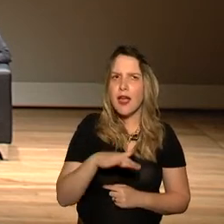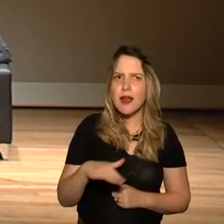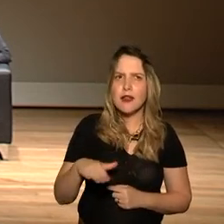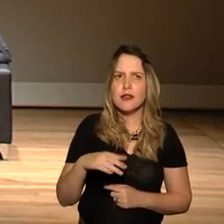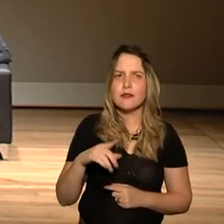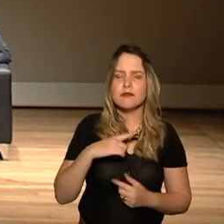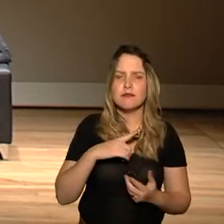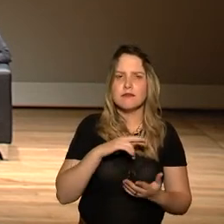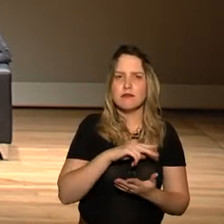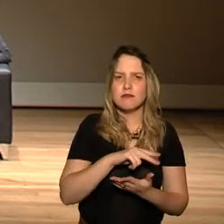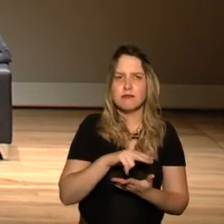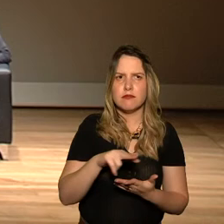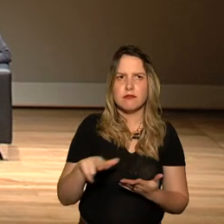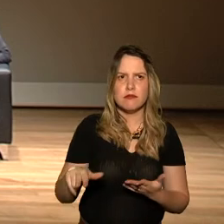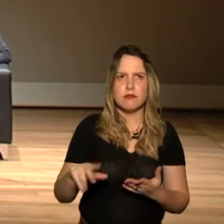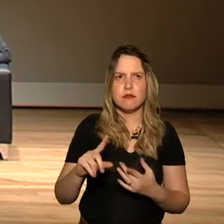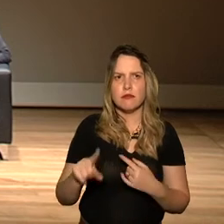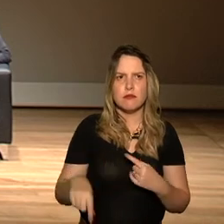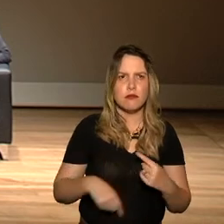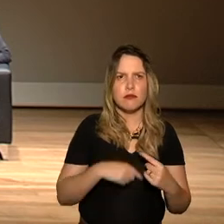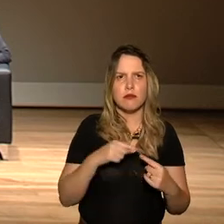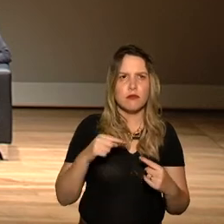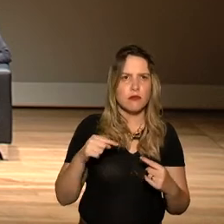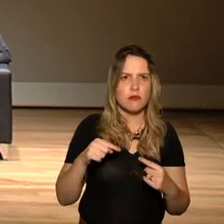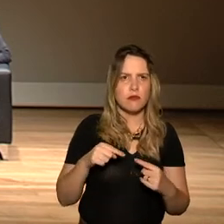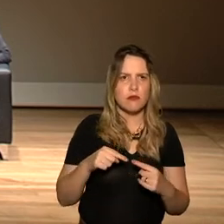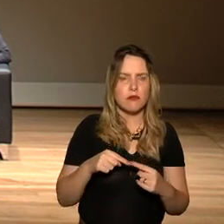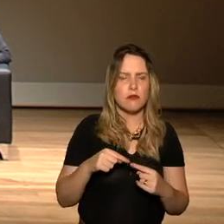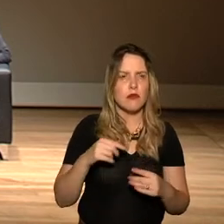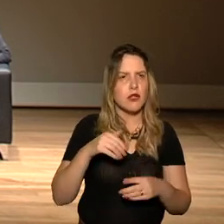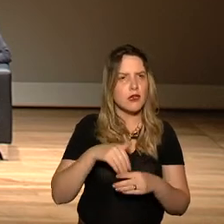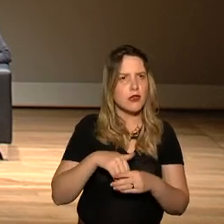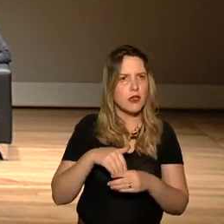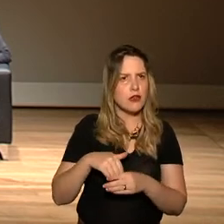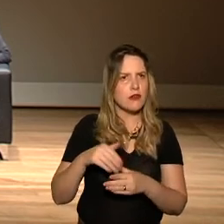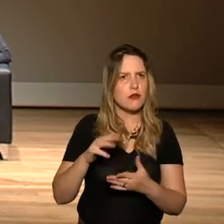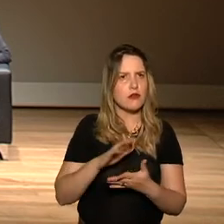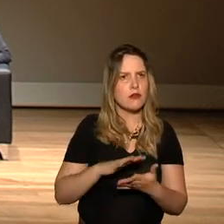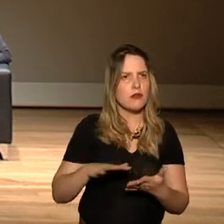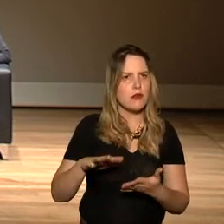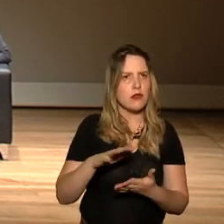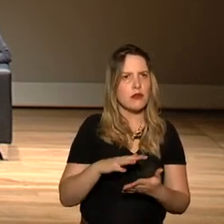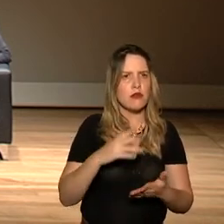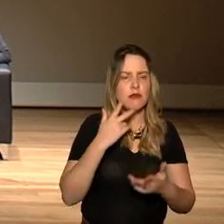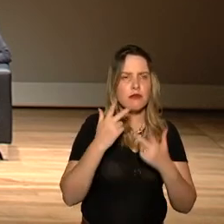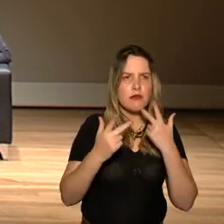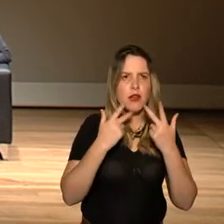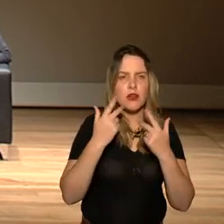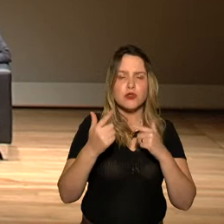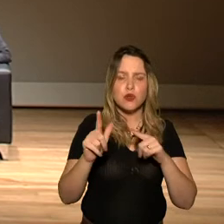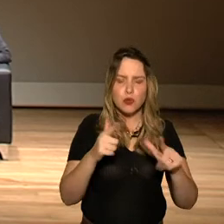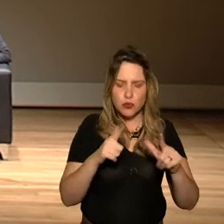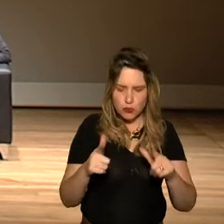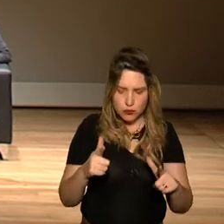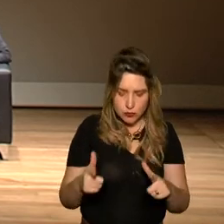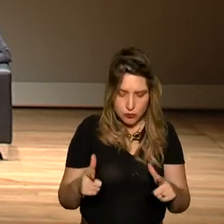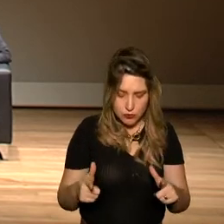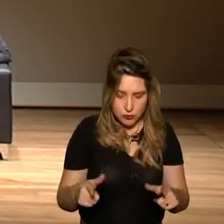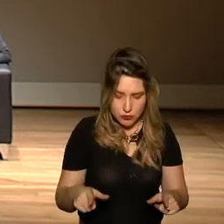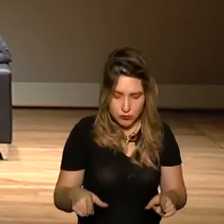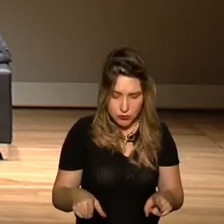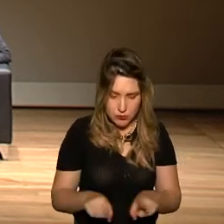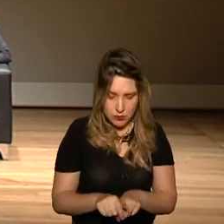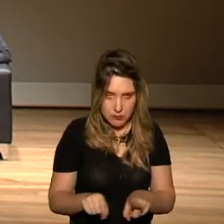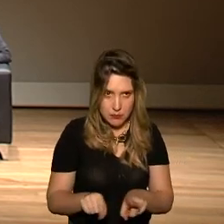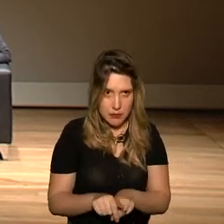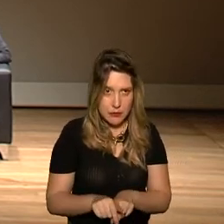de arte cultura se você não curtiu um determinado tipo de música mas você podia zapear no rádio já tinha ouvido falar hoje nós não temos esses outros canais